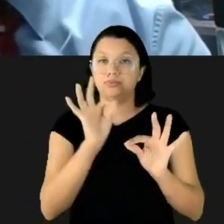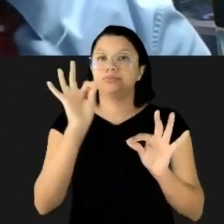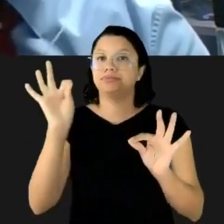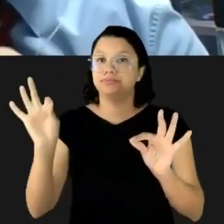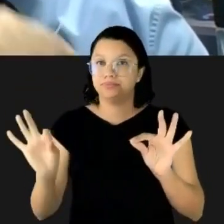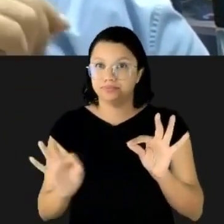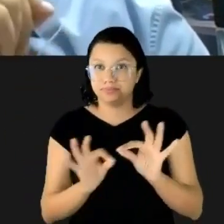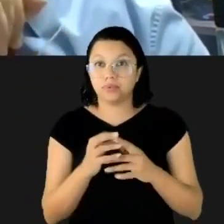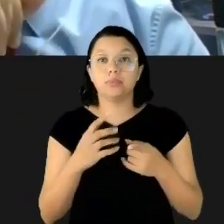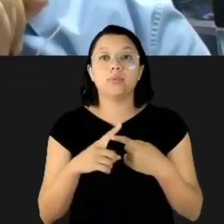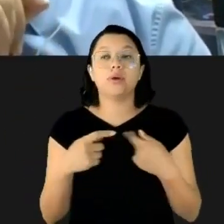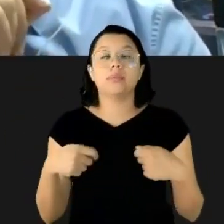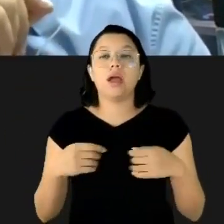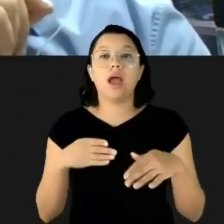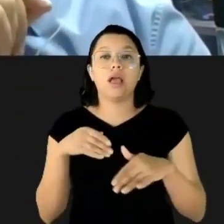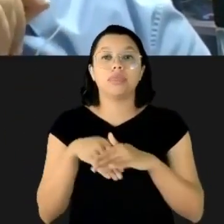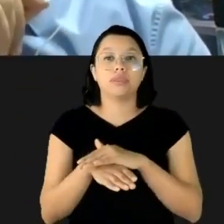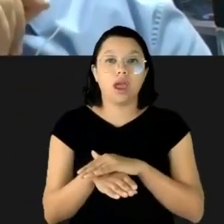fluxo